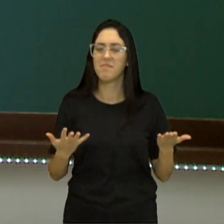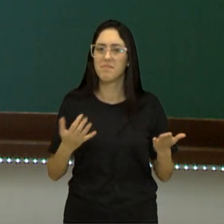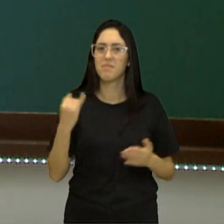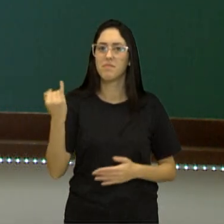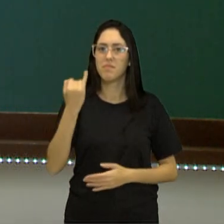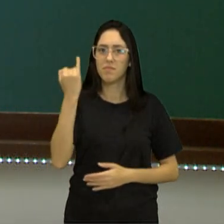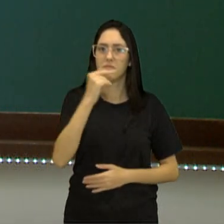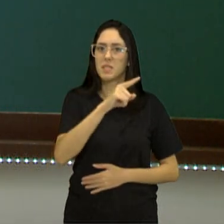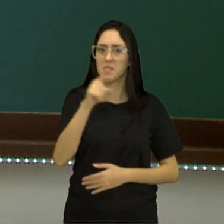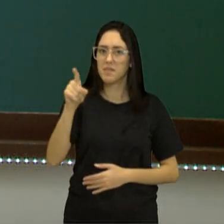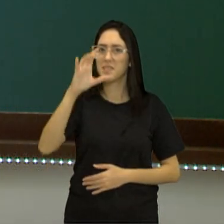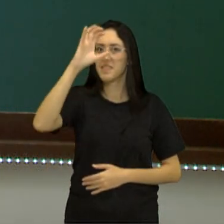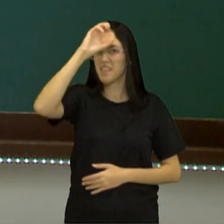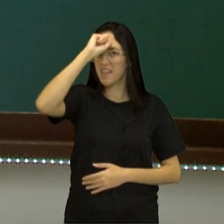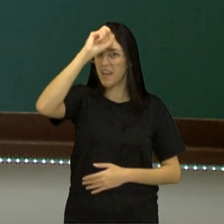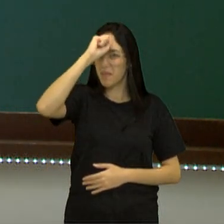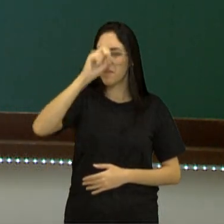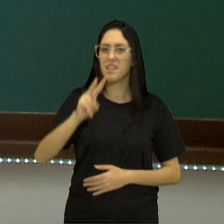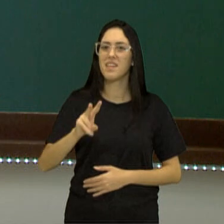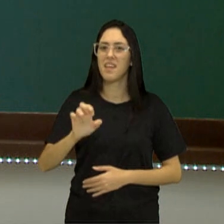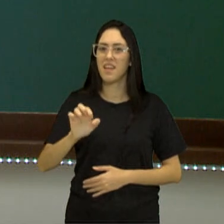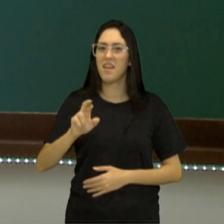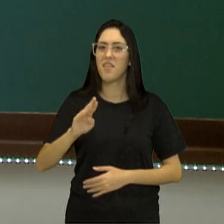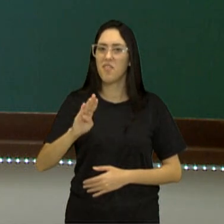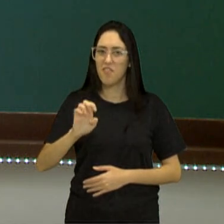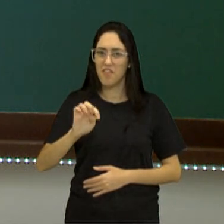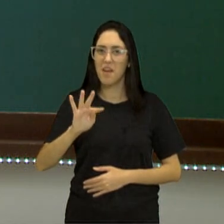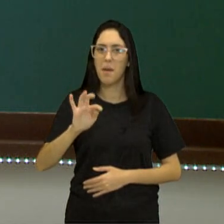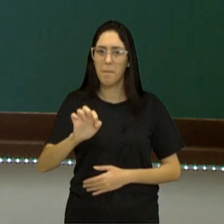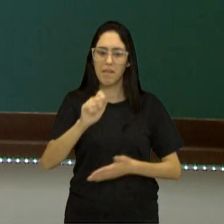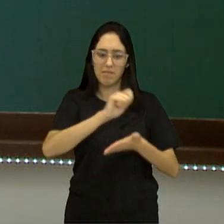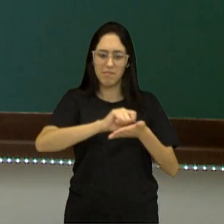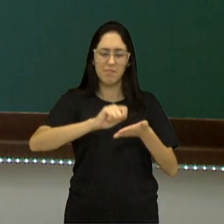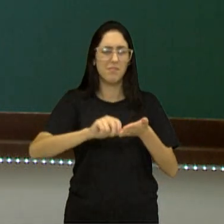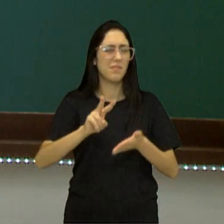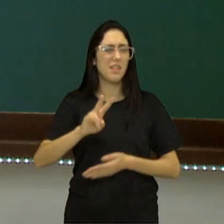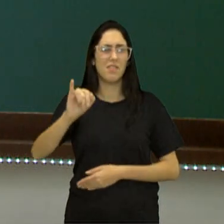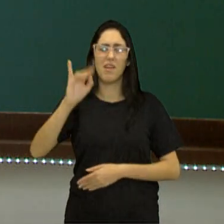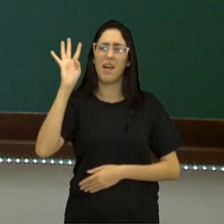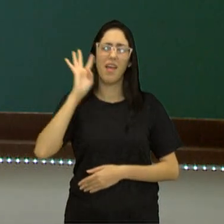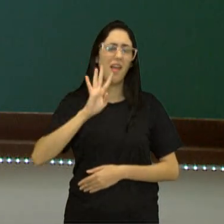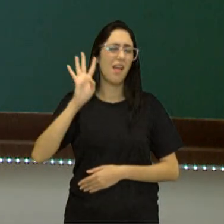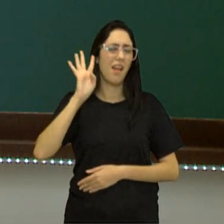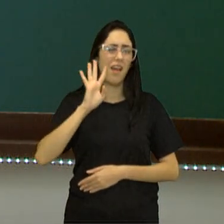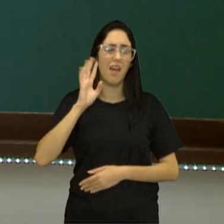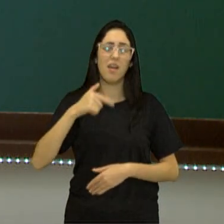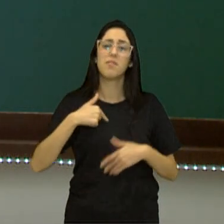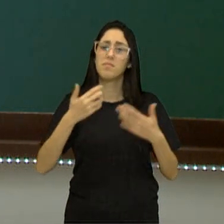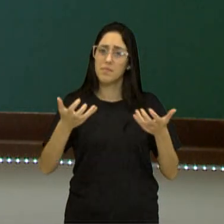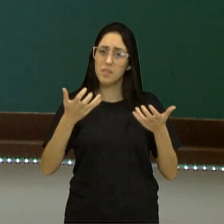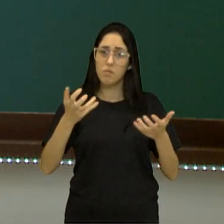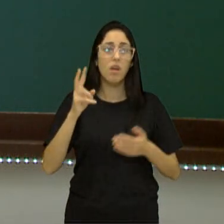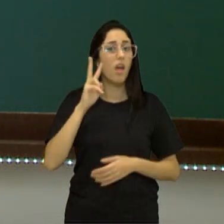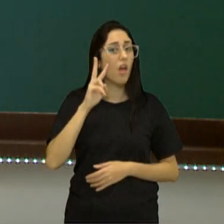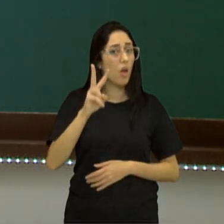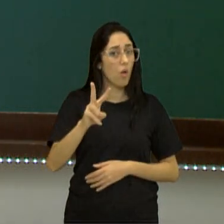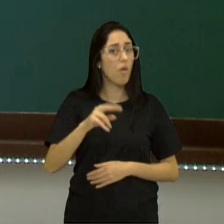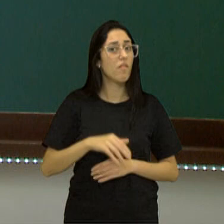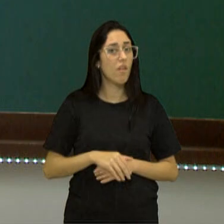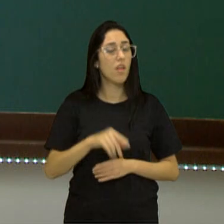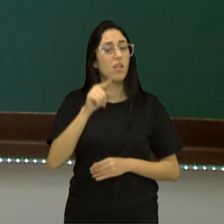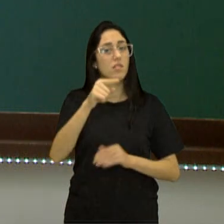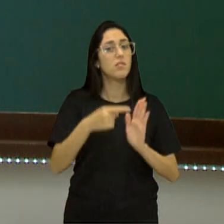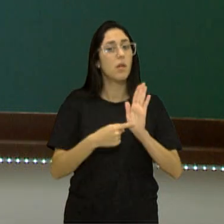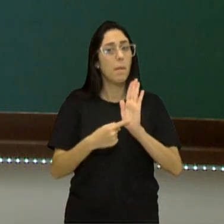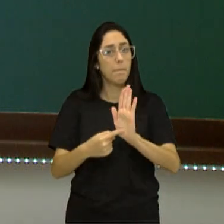se você fizer esse verbete, vai ficar muito legal. Eu quero ver isso aí, hein? Vai lá, mostre